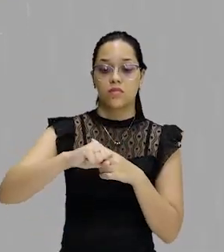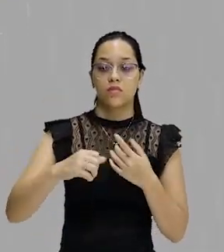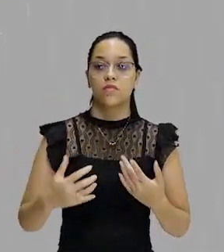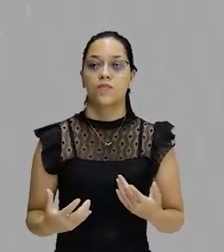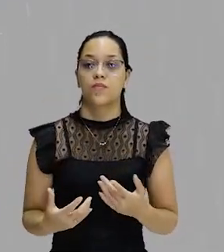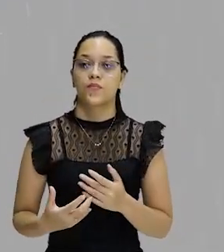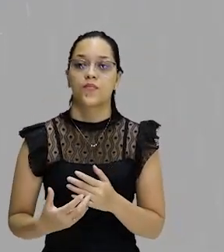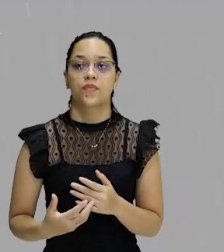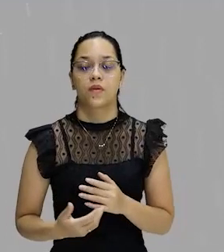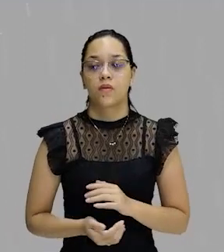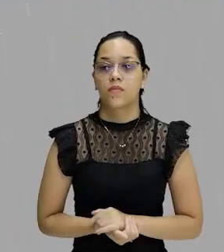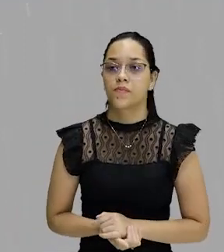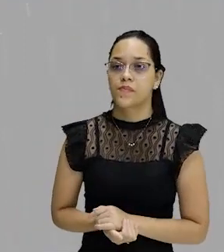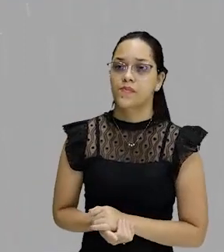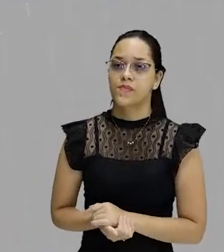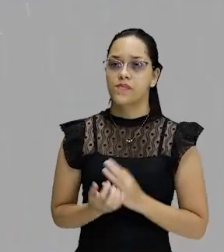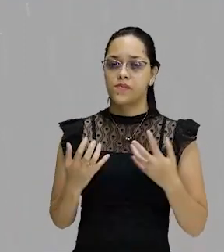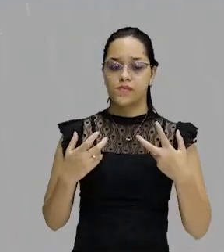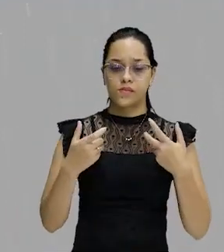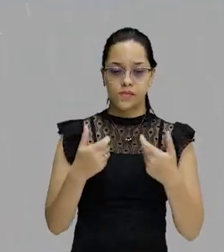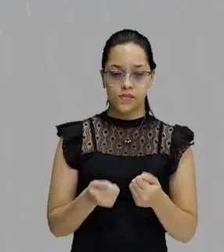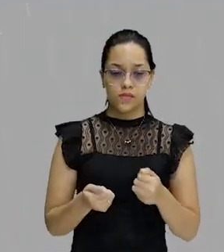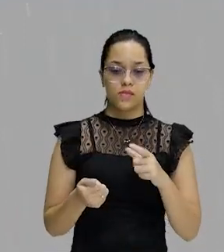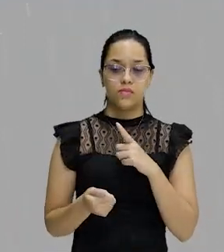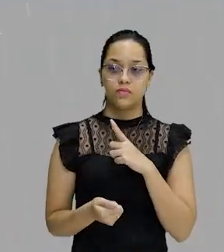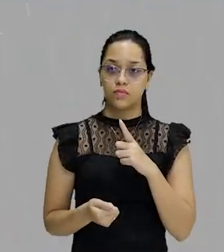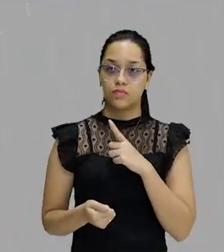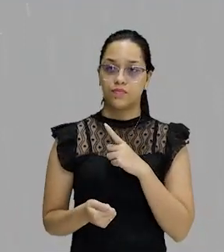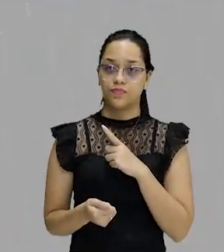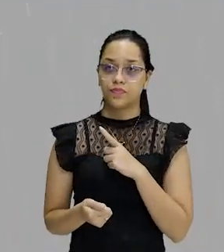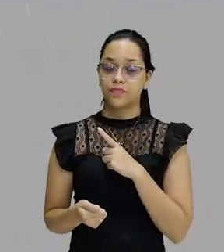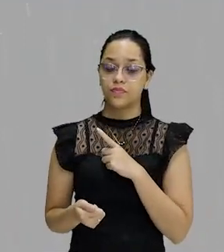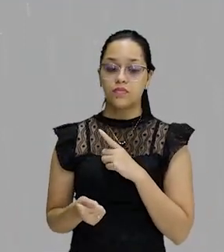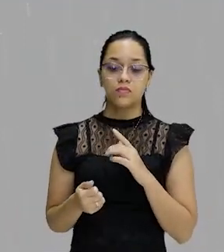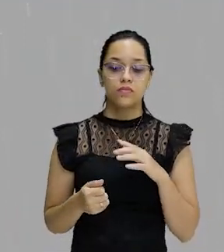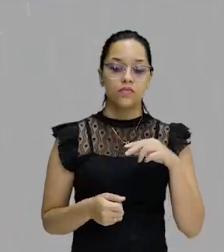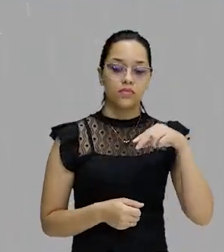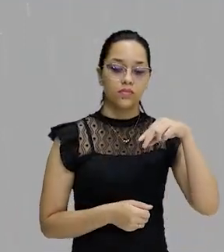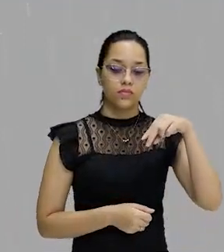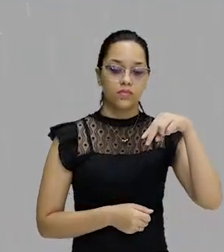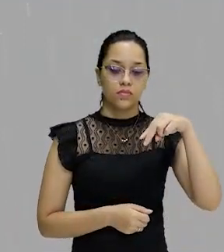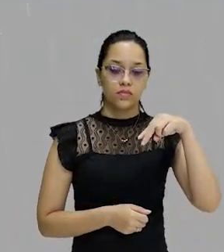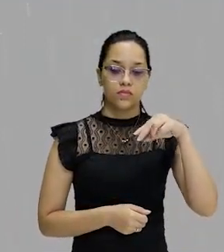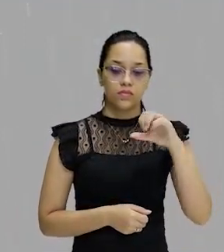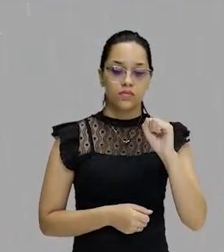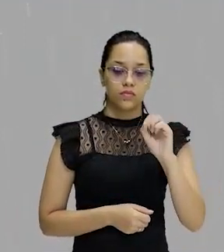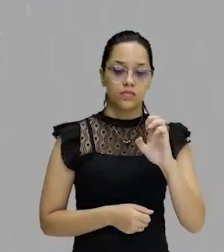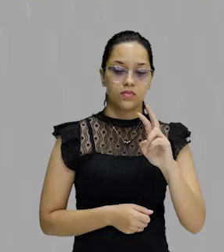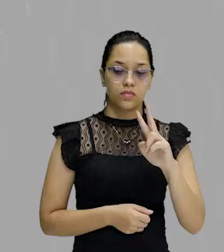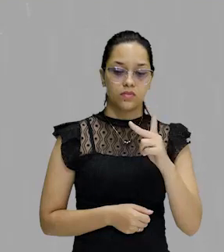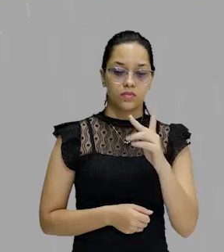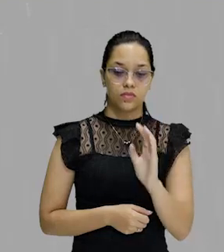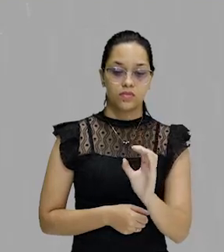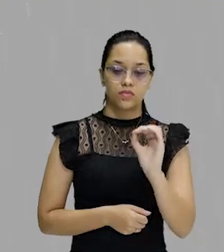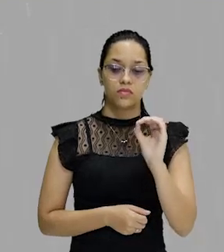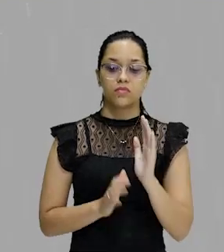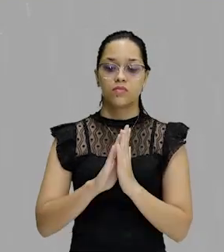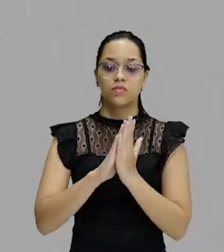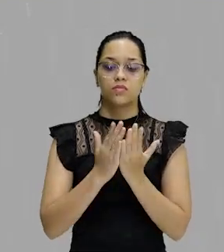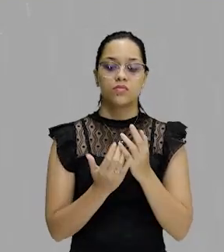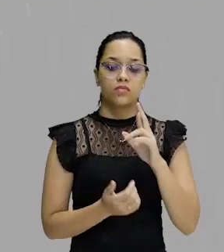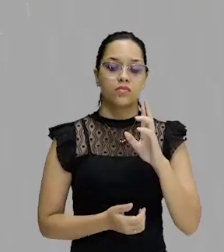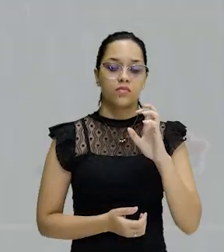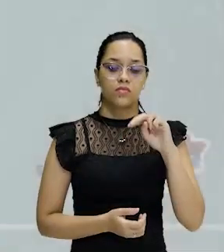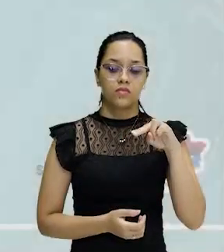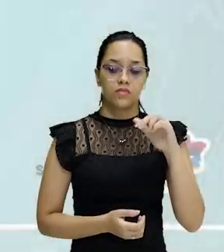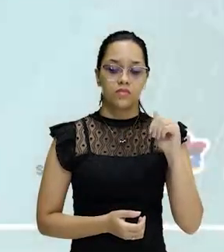Olha só, o Nicolau Shevchenko, porque o fragmento é do Nicolau Shevchenko, né, no livro O Renascimento, que ele trabalha aqui com a